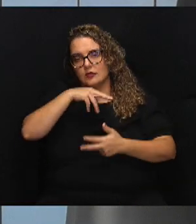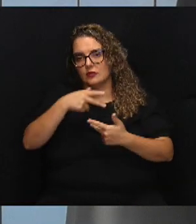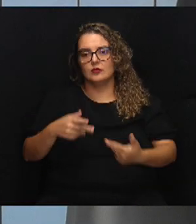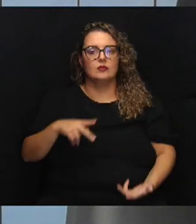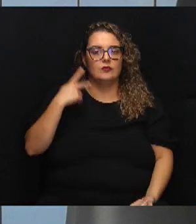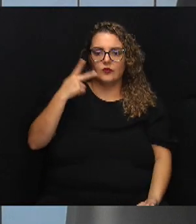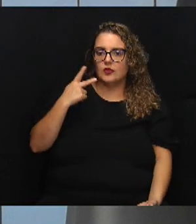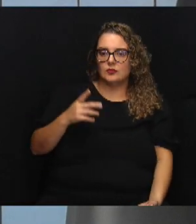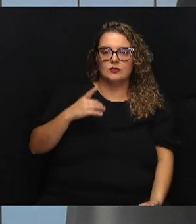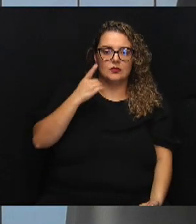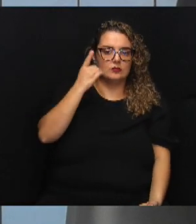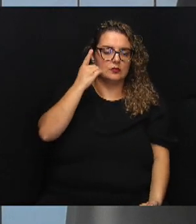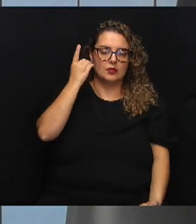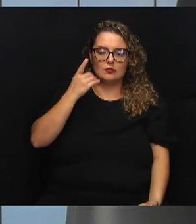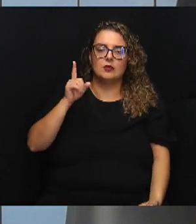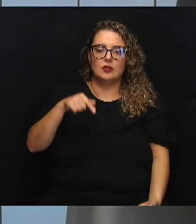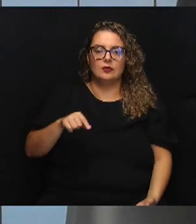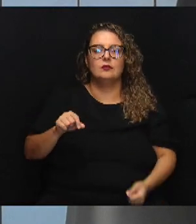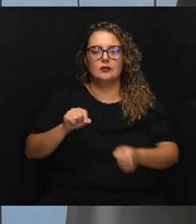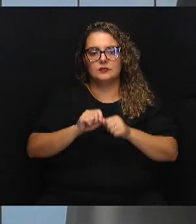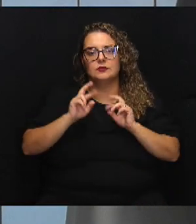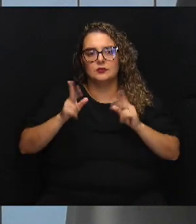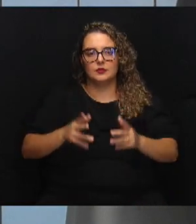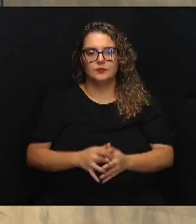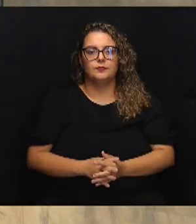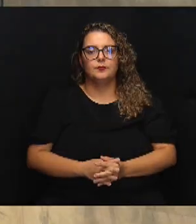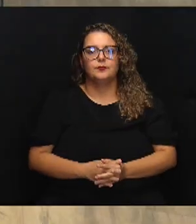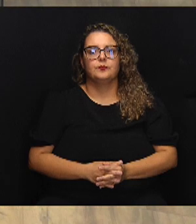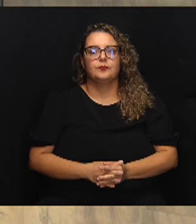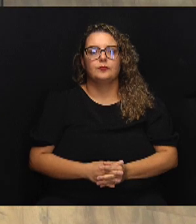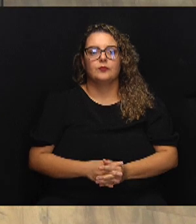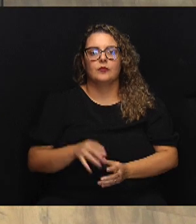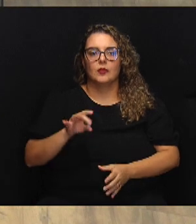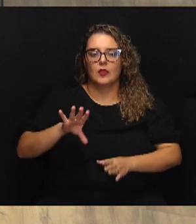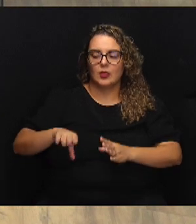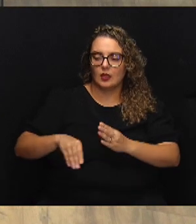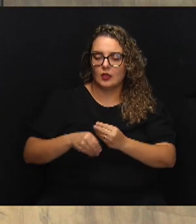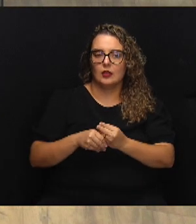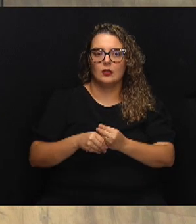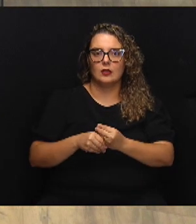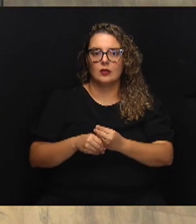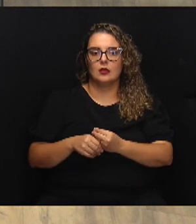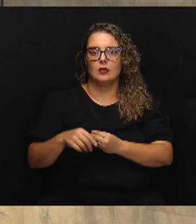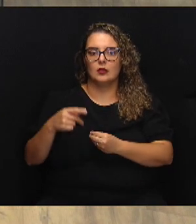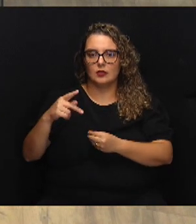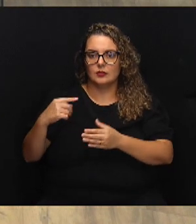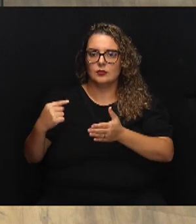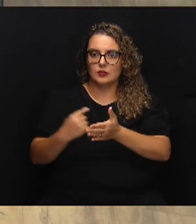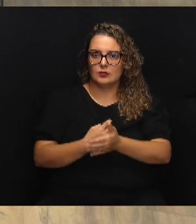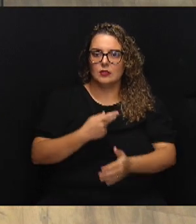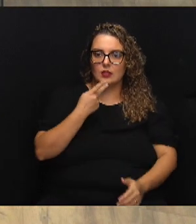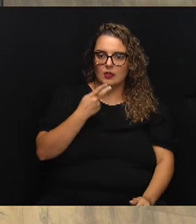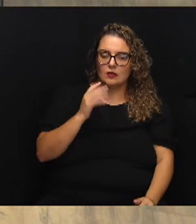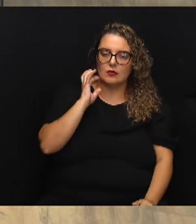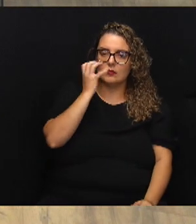vereadores, deputados, isso que vai fazer a diferença. E só complementando a sua pergunta, né, e a fala do Herbert,